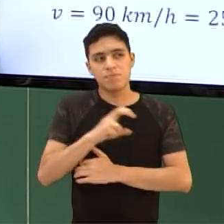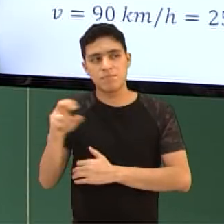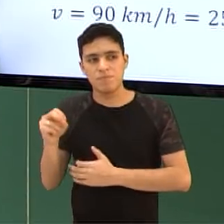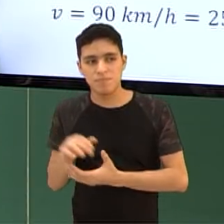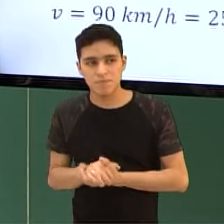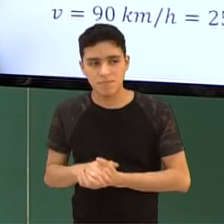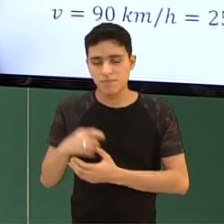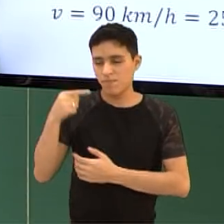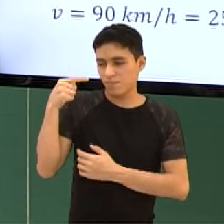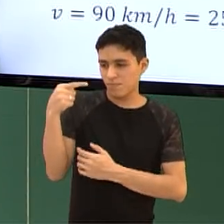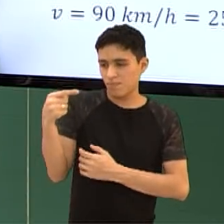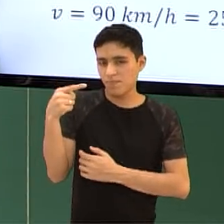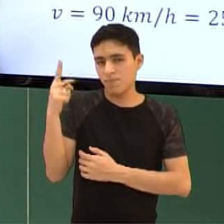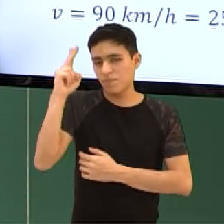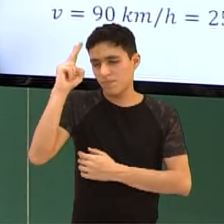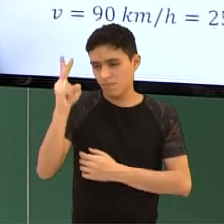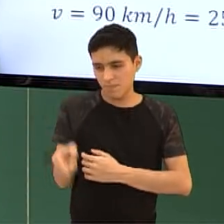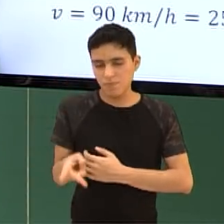62.500 menos